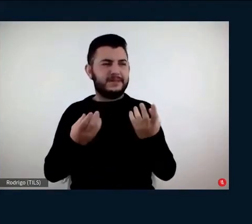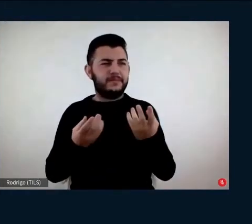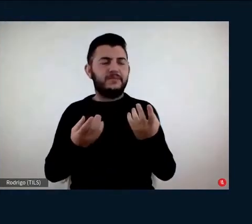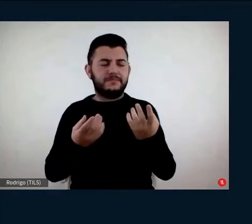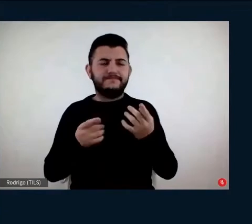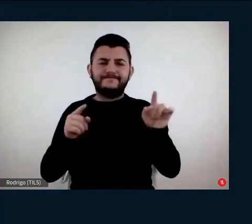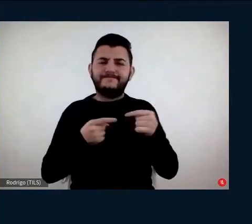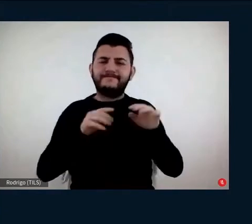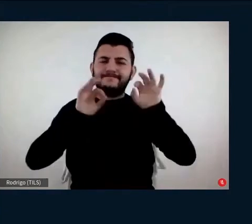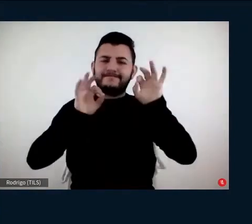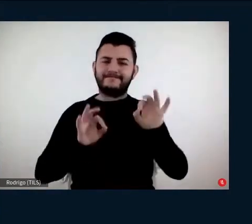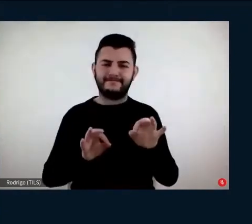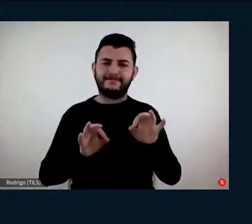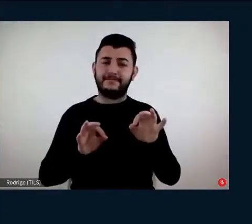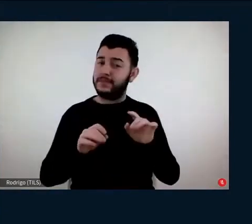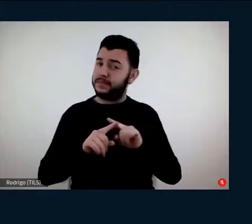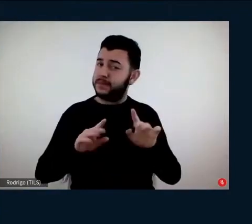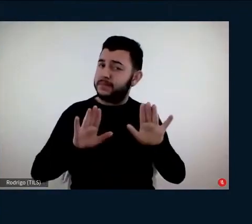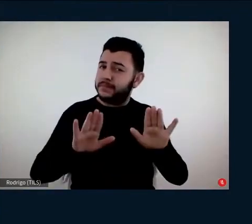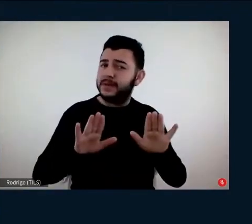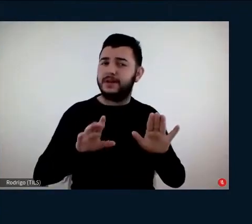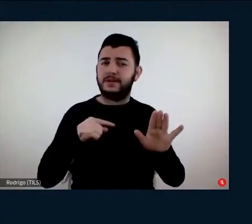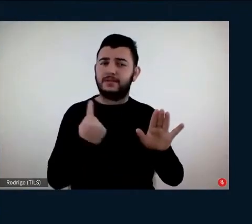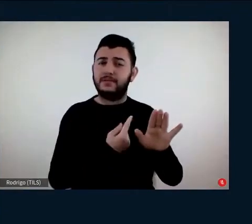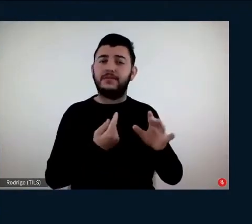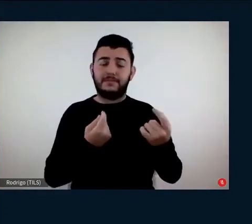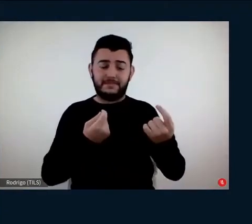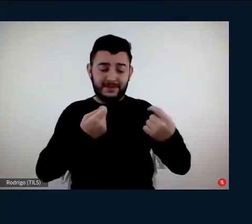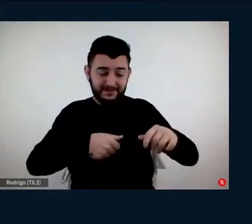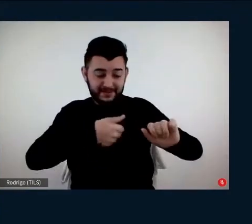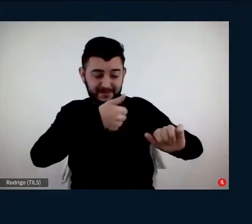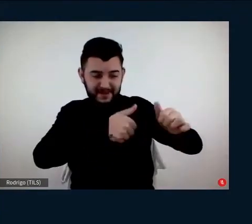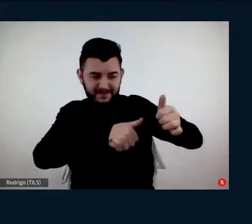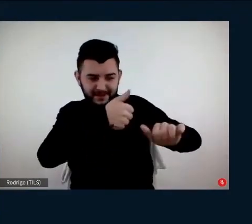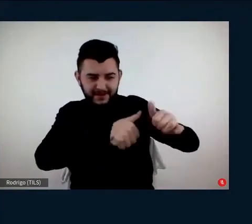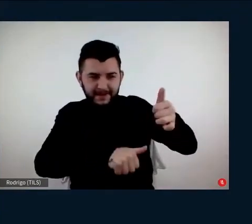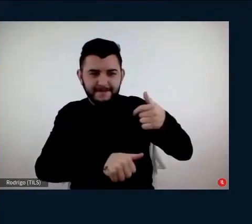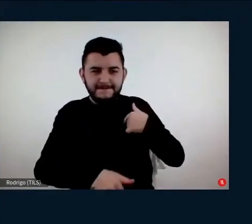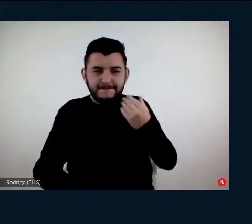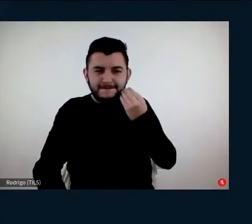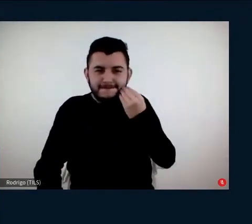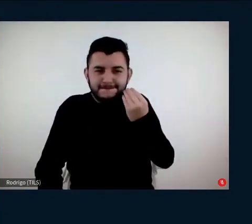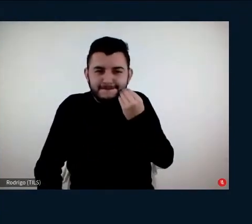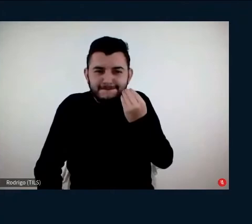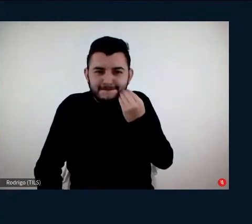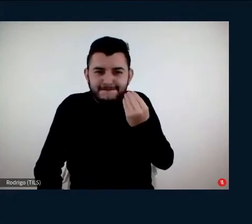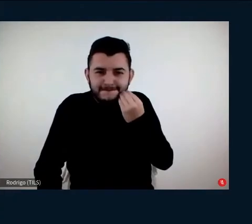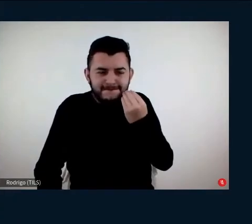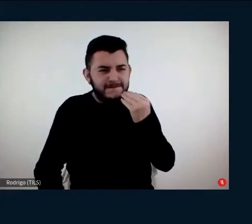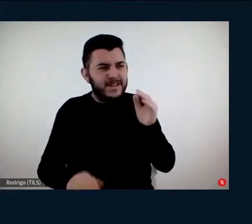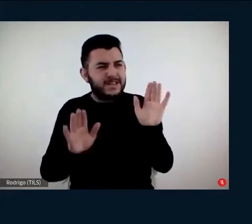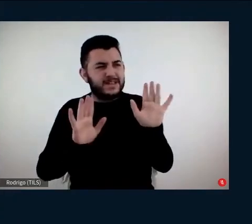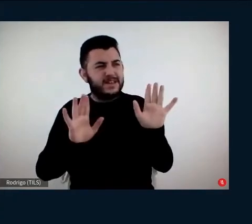combine mais, mas ela precisa de uma avaliação, ela precisa ser testada, ela precisa ser aplicada, e não existe só uma, existem várias,